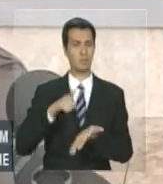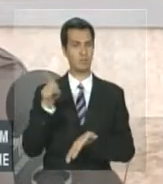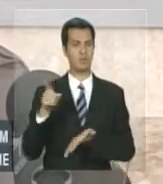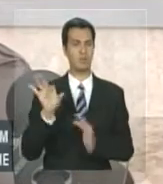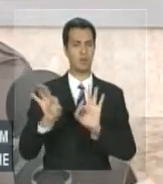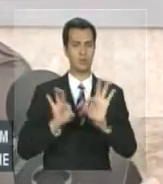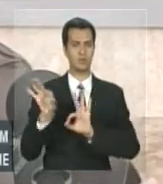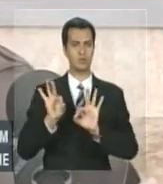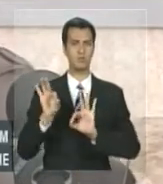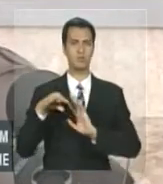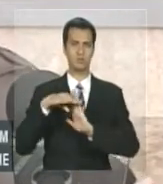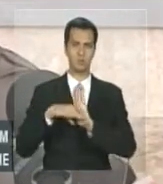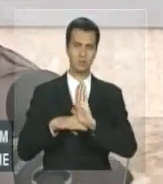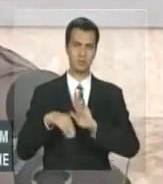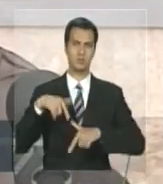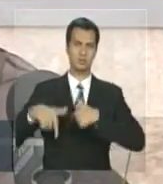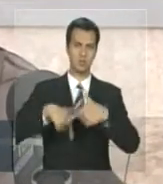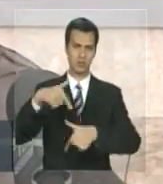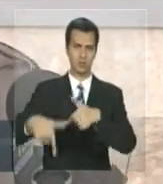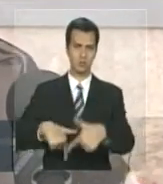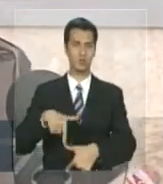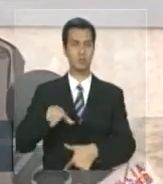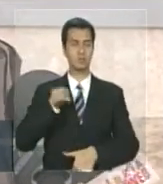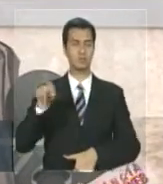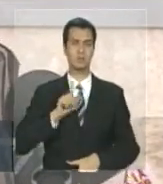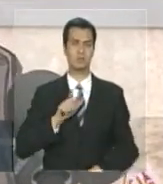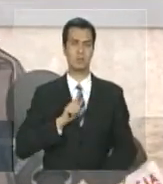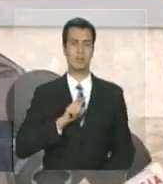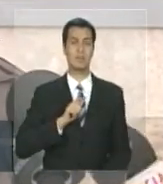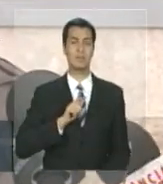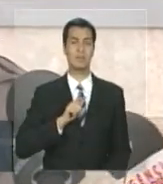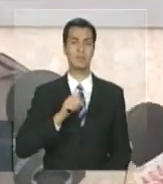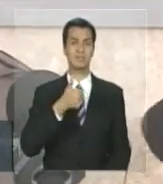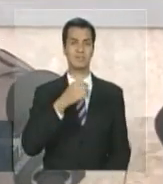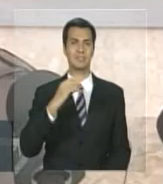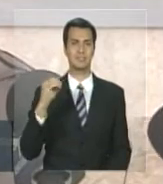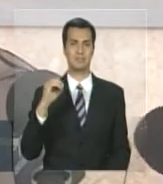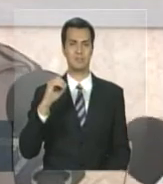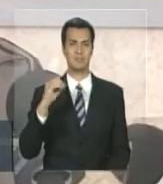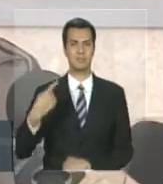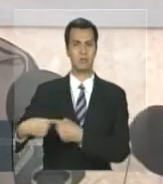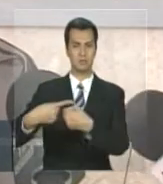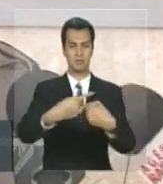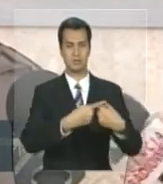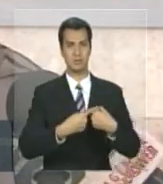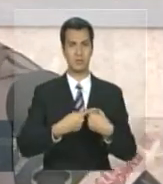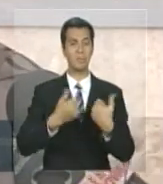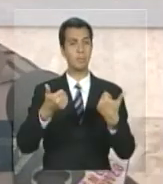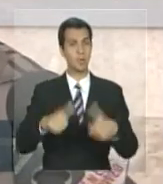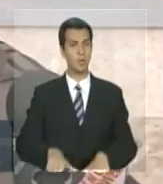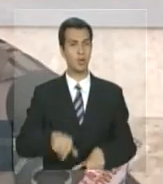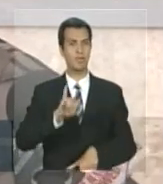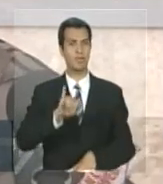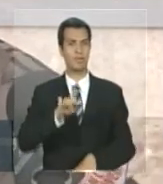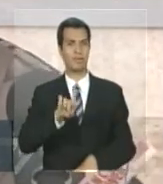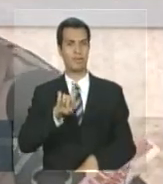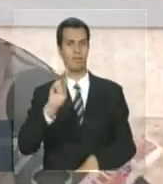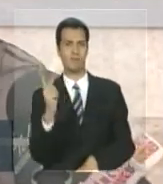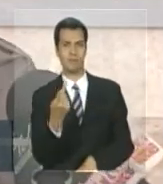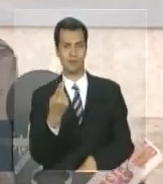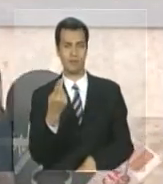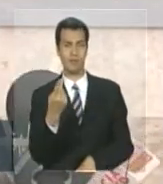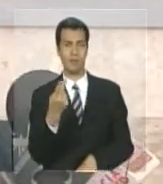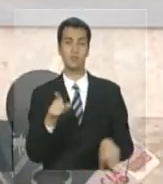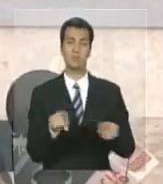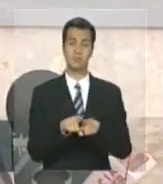de trabalho que considera 100 cidades com menor IDH, exceto região metropolitana. O Rio de Janeiro já começou